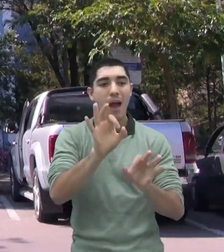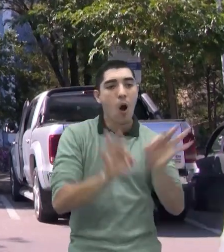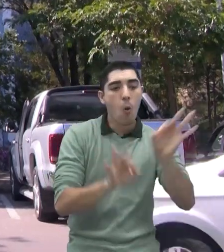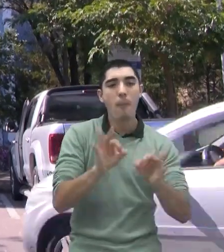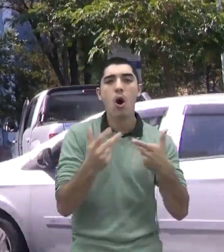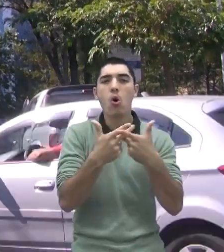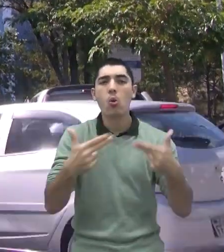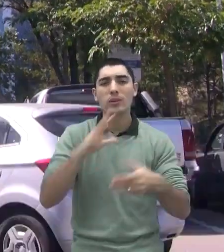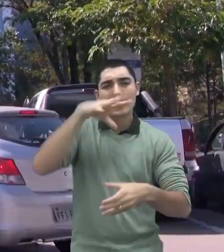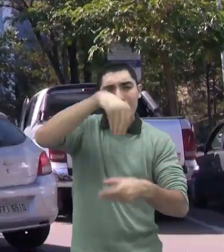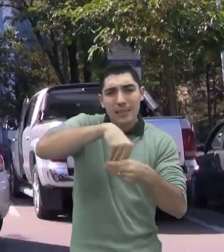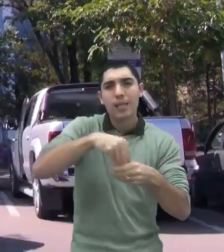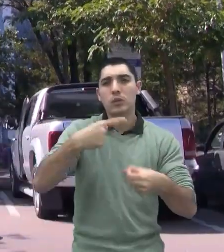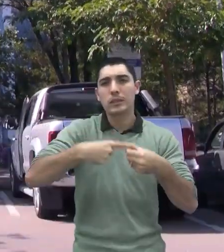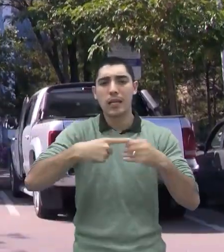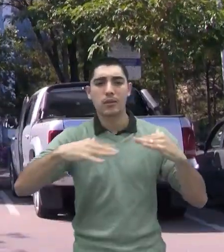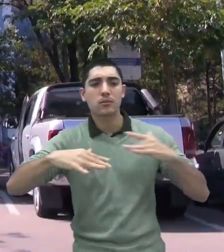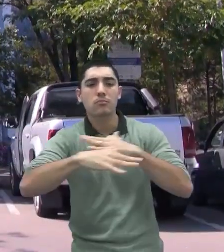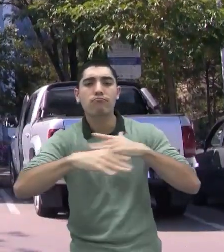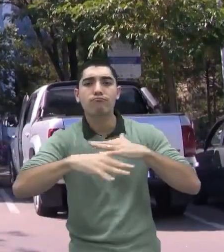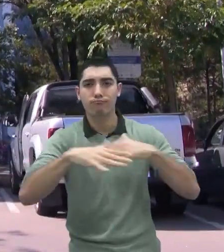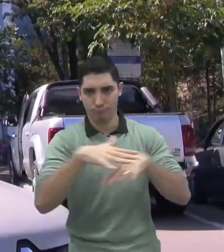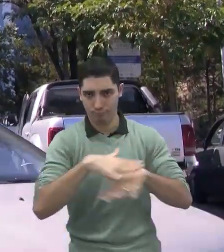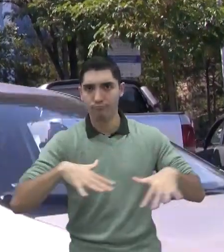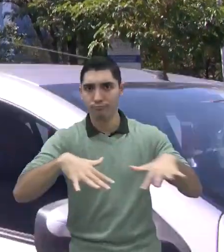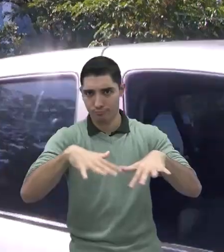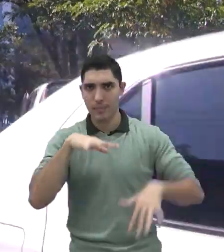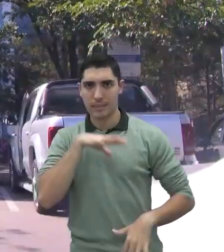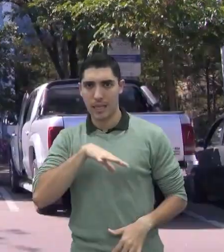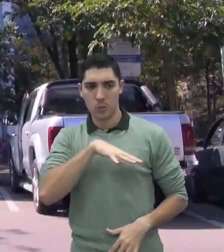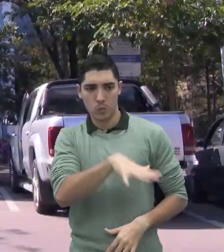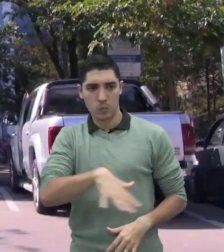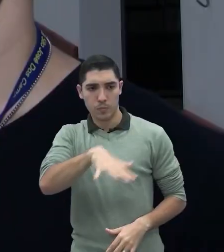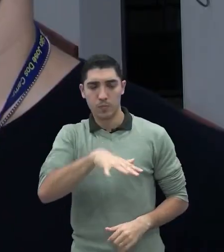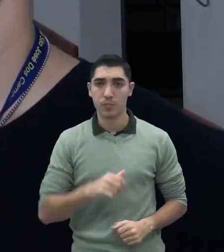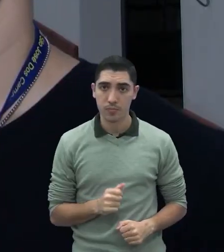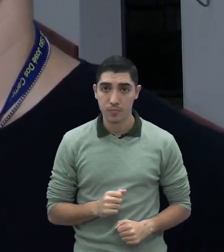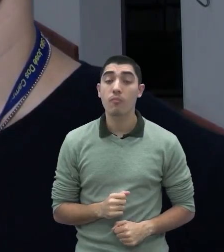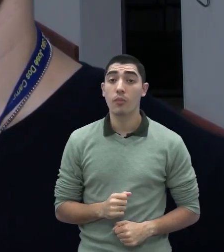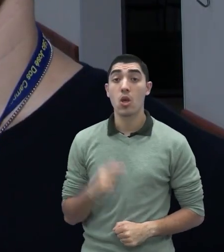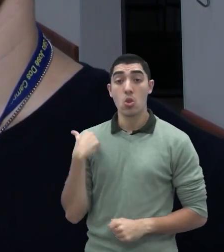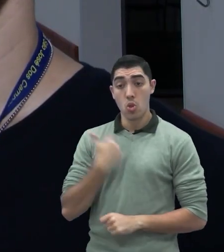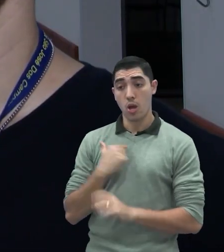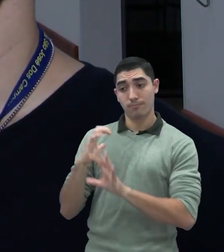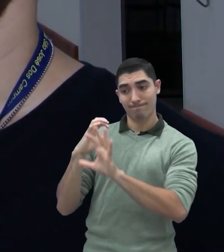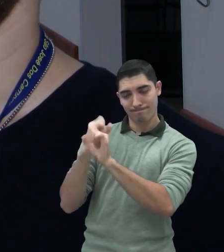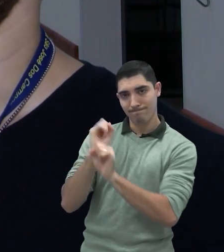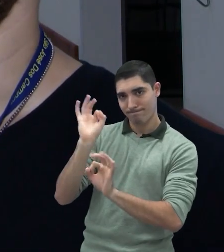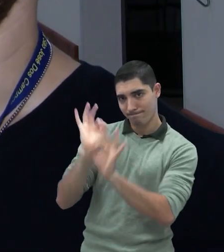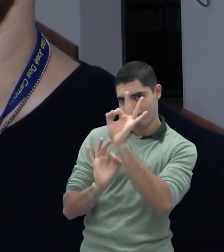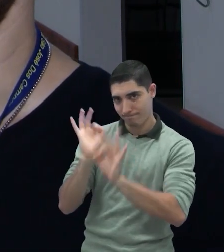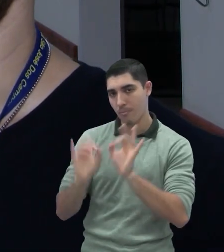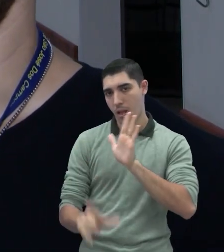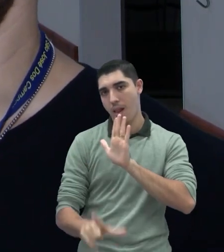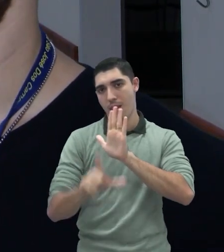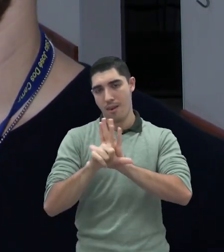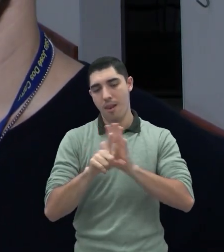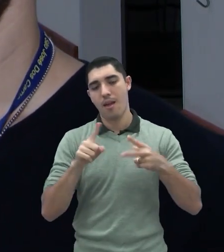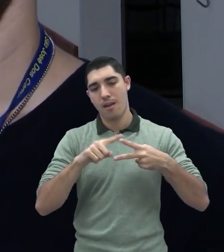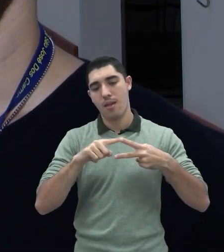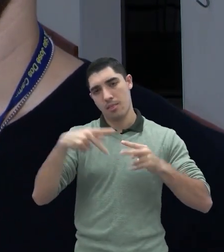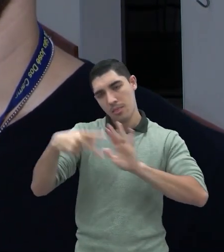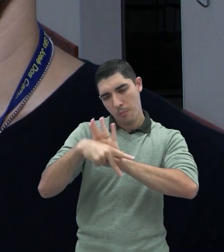parâmetros urbanísticos na lei de parcelamento, uso e ocupação do solo. A gente está mexendo na base de cálculo da outorga